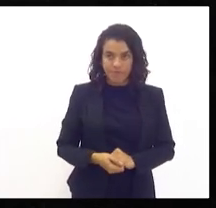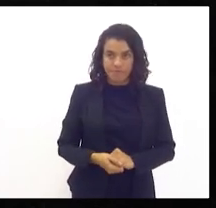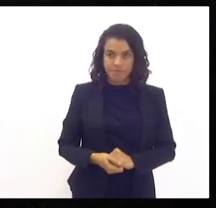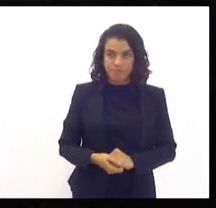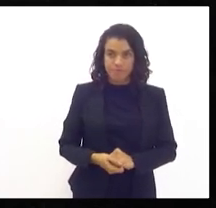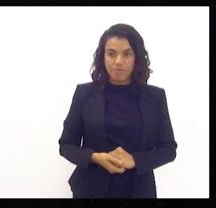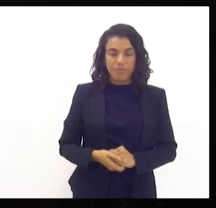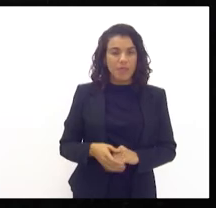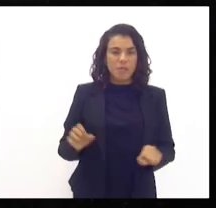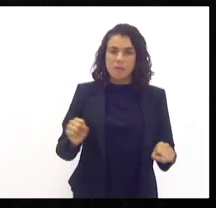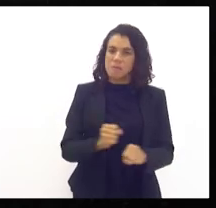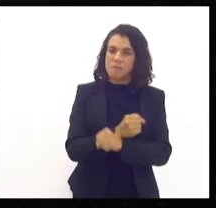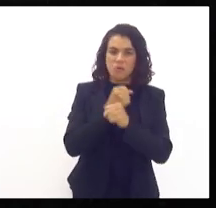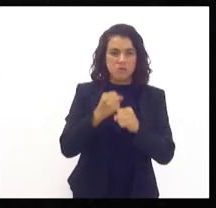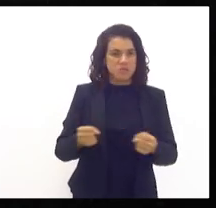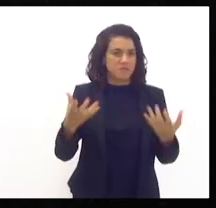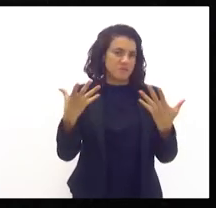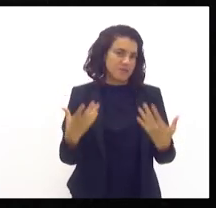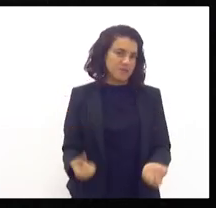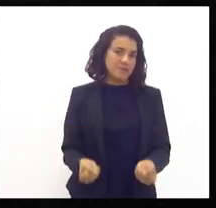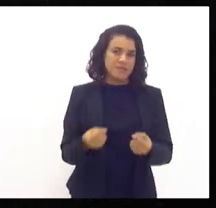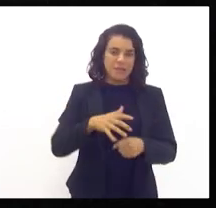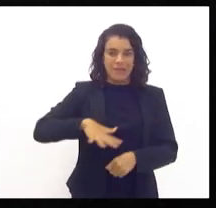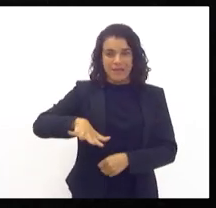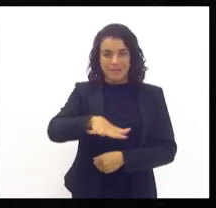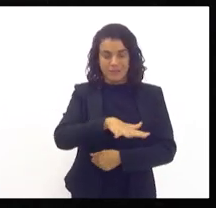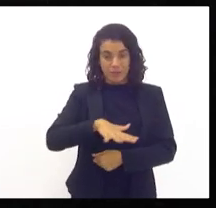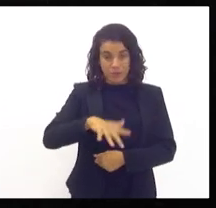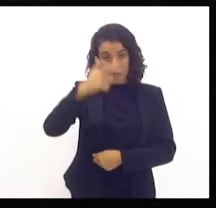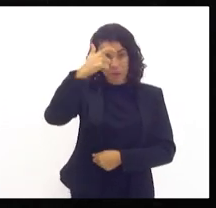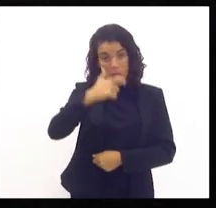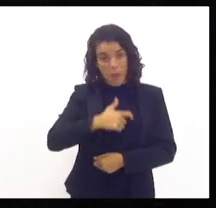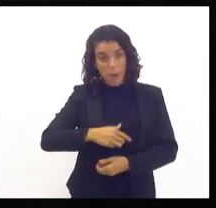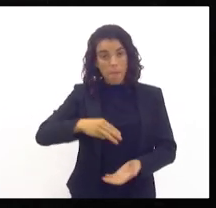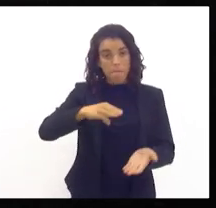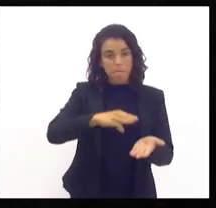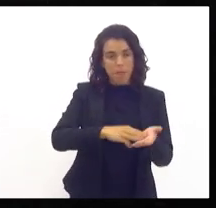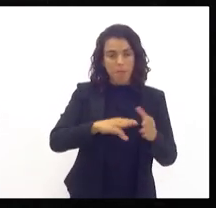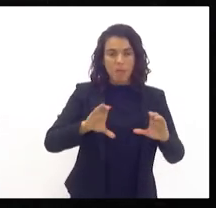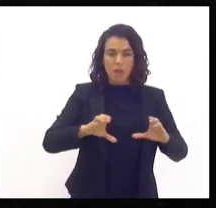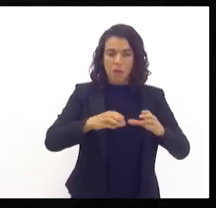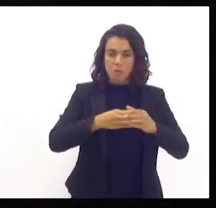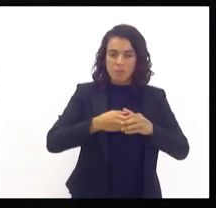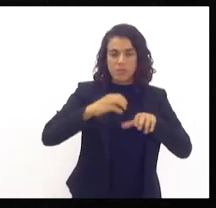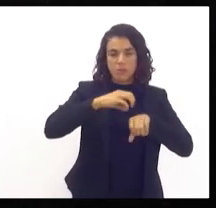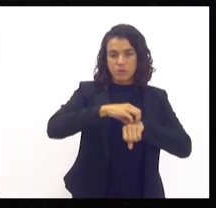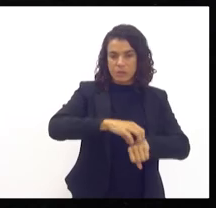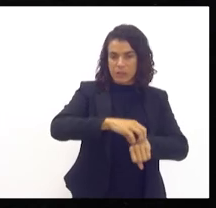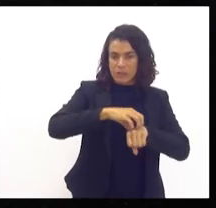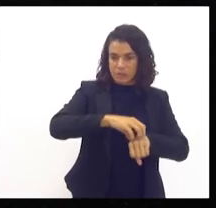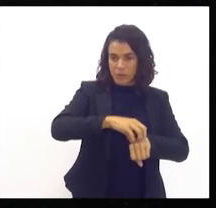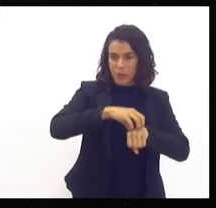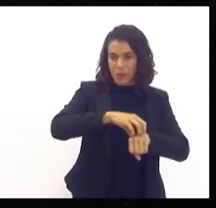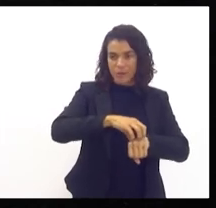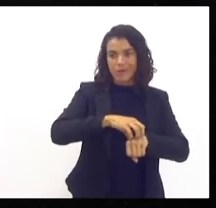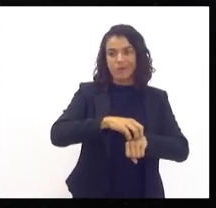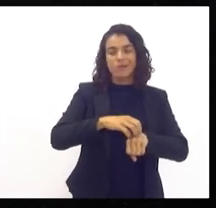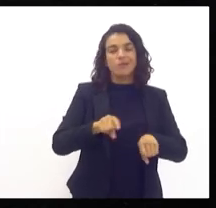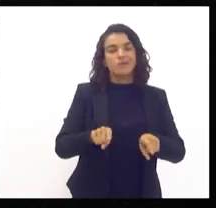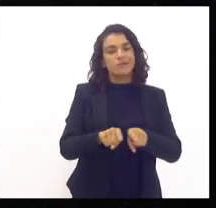E isso é inadmissível. Eu, como membro também da Comissão de Transporte, que